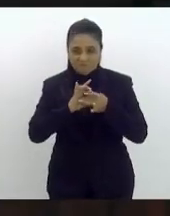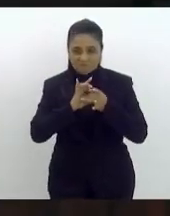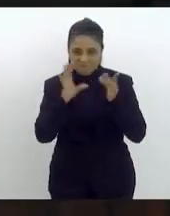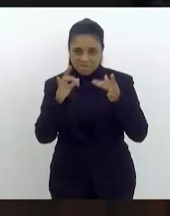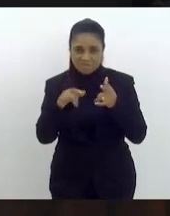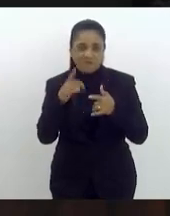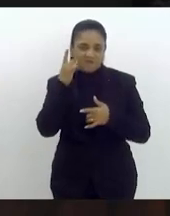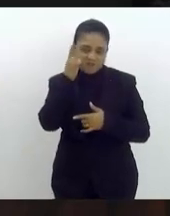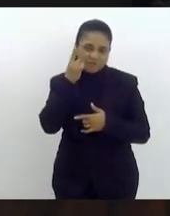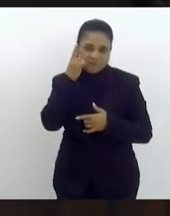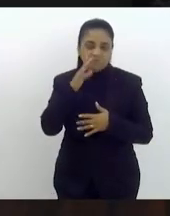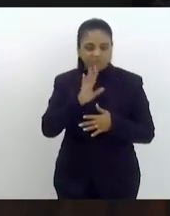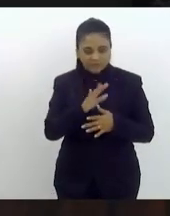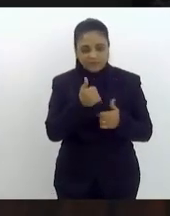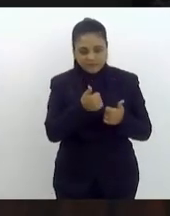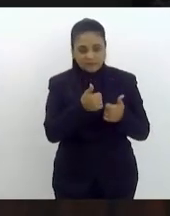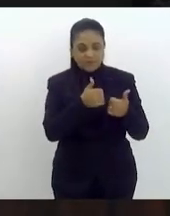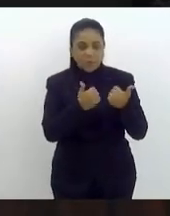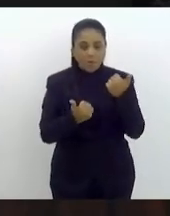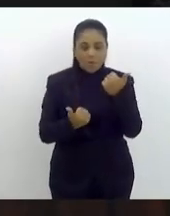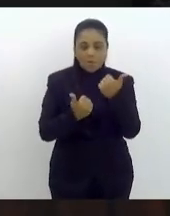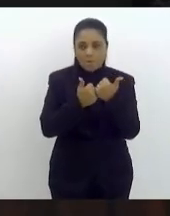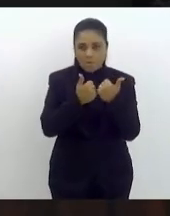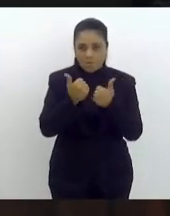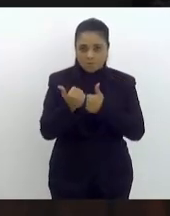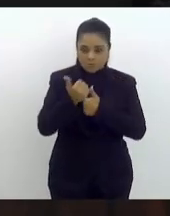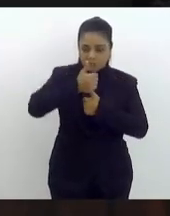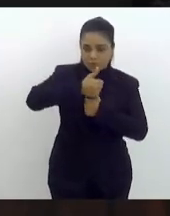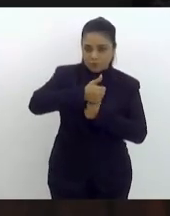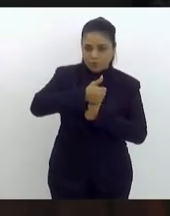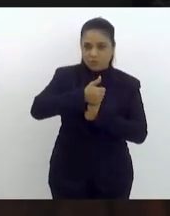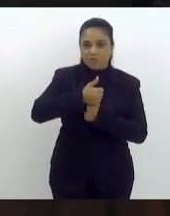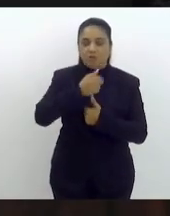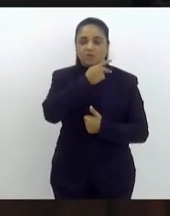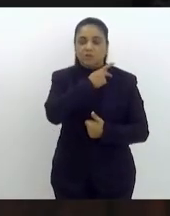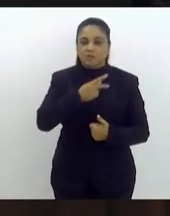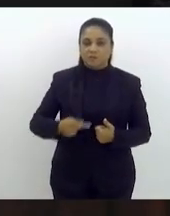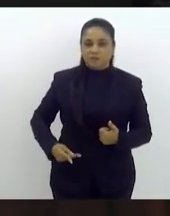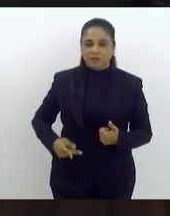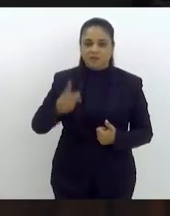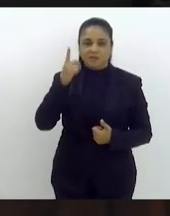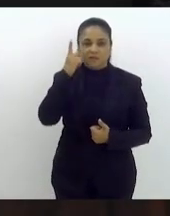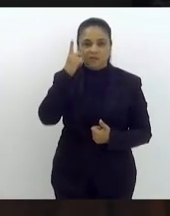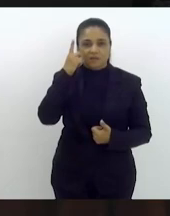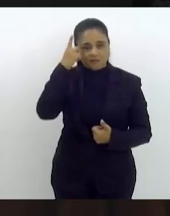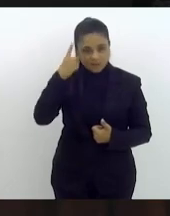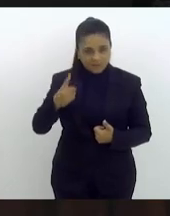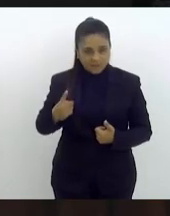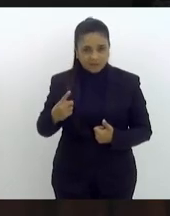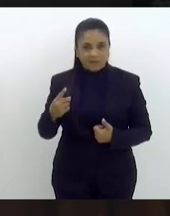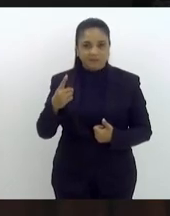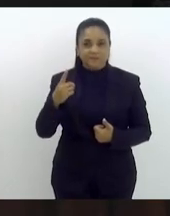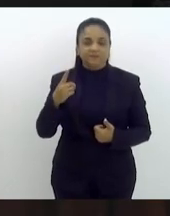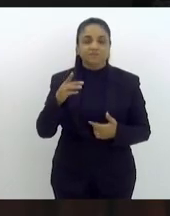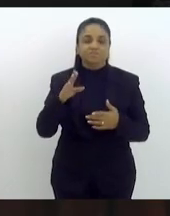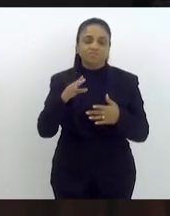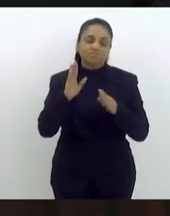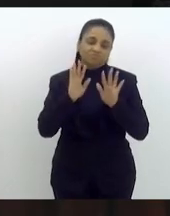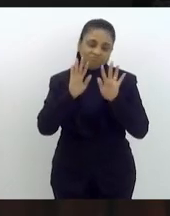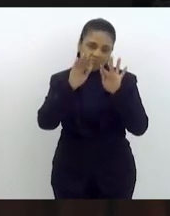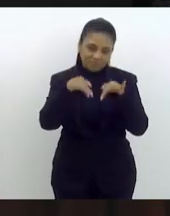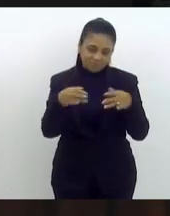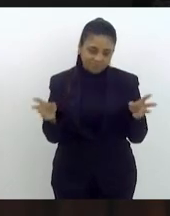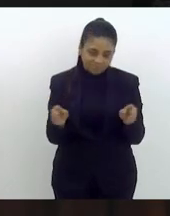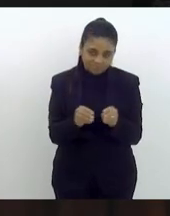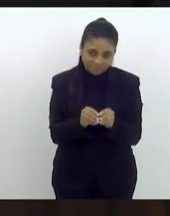vou passar aqui a presidência para deputada Dani antes porém é vou encerrar a sessão já entrar no expediente final